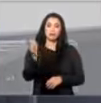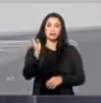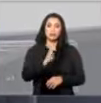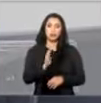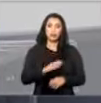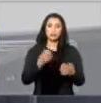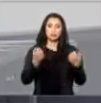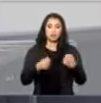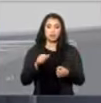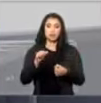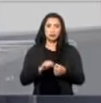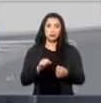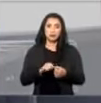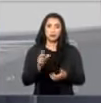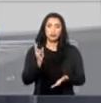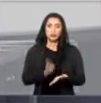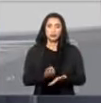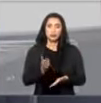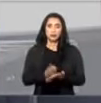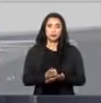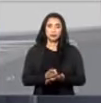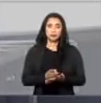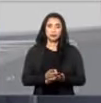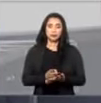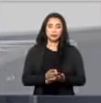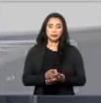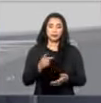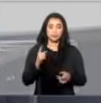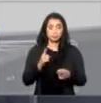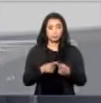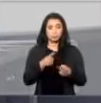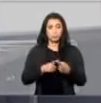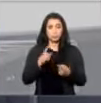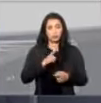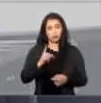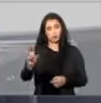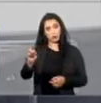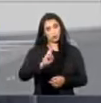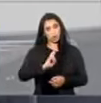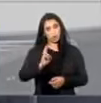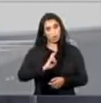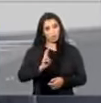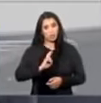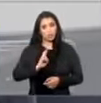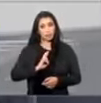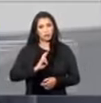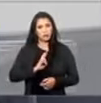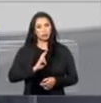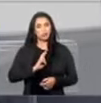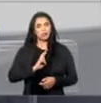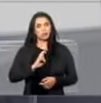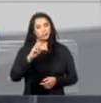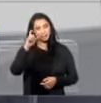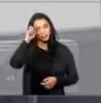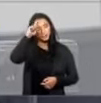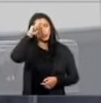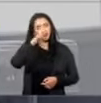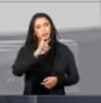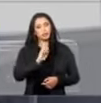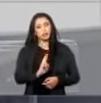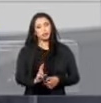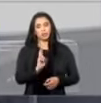fazer frequentemente, pois é uma resposta de alto teor de complexidade, né? Impossível